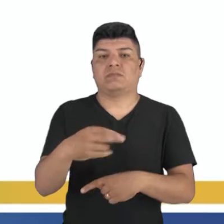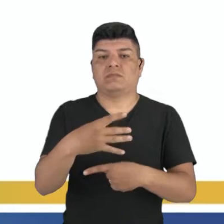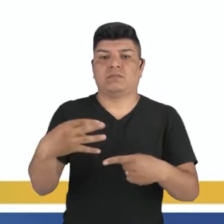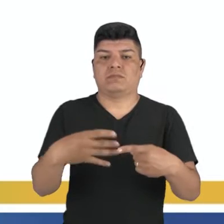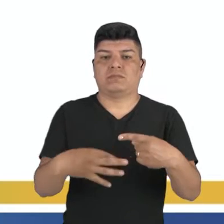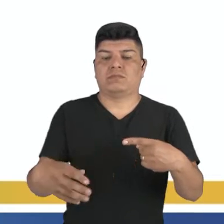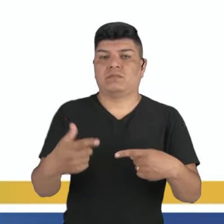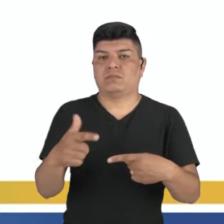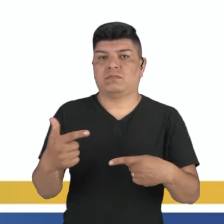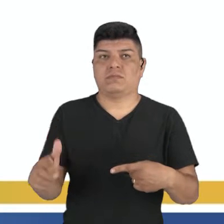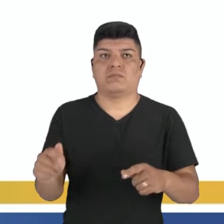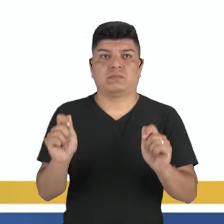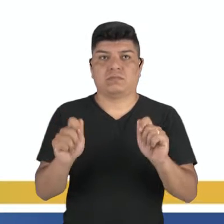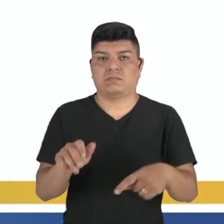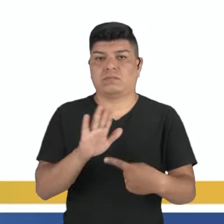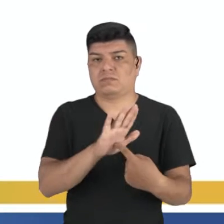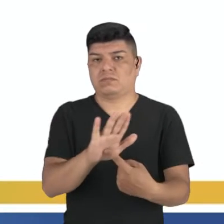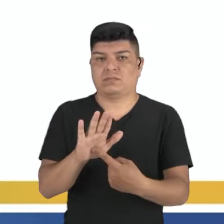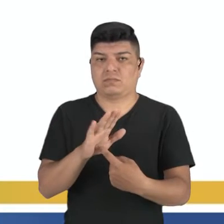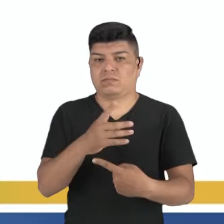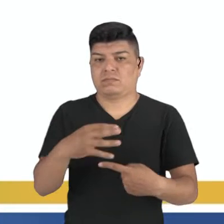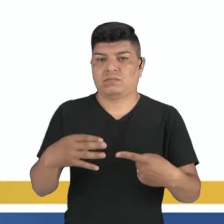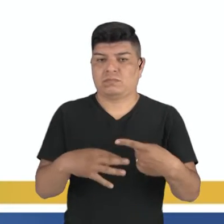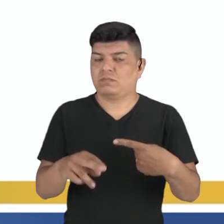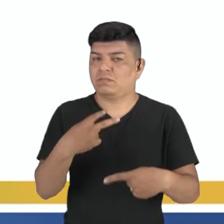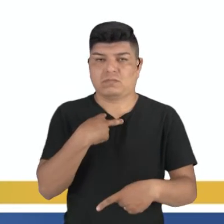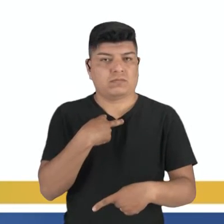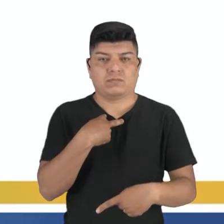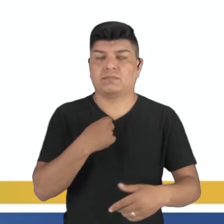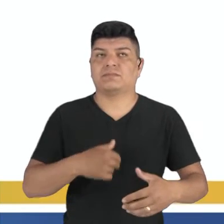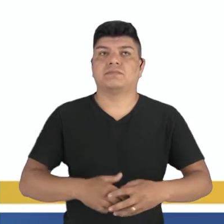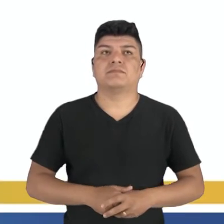Isto é, aqueles que não podem ser representados na forma fracionária.